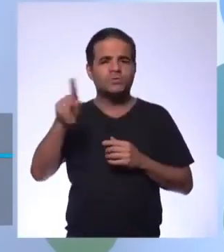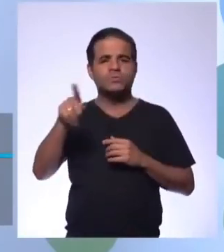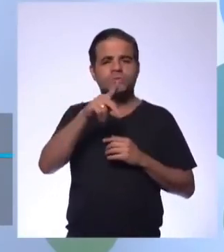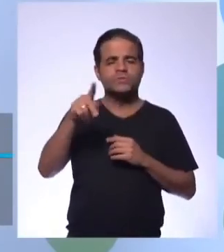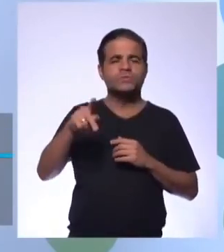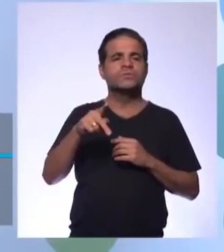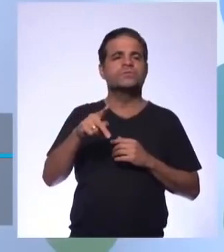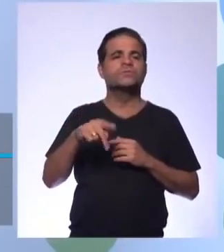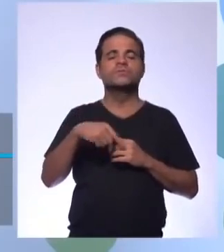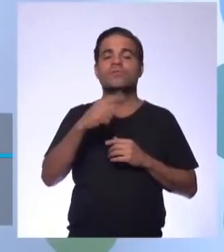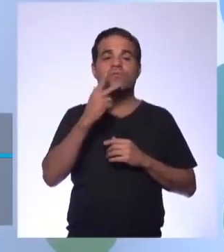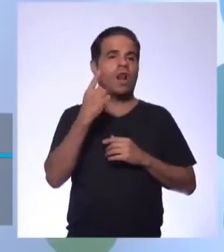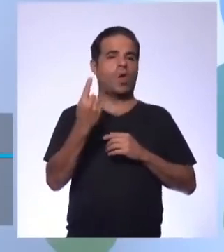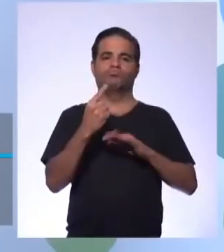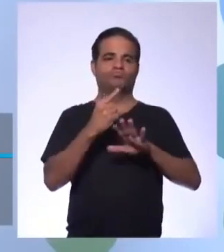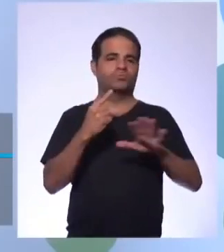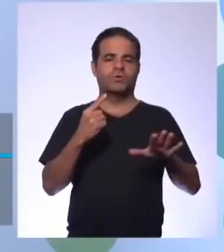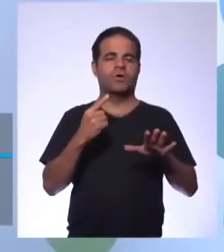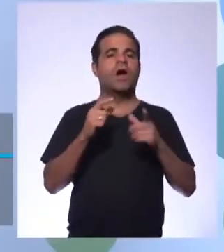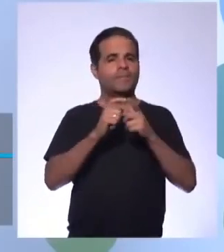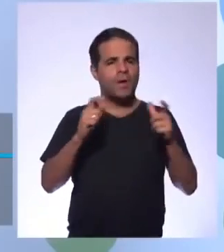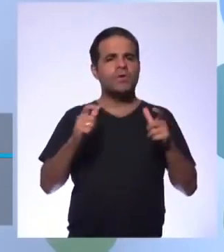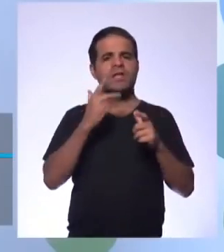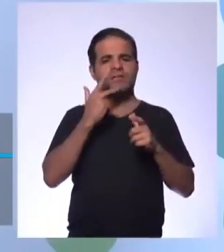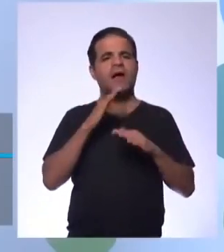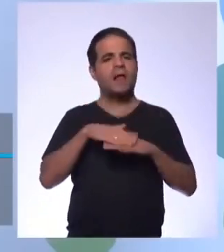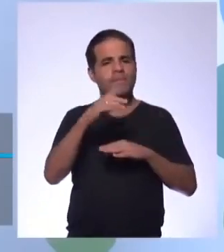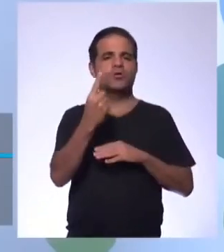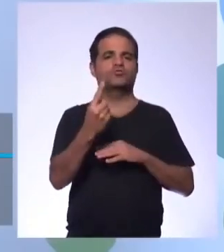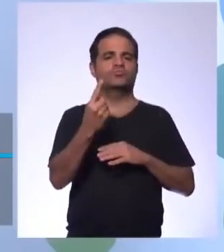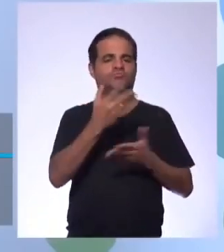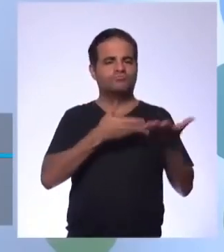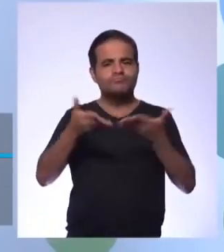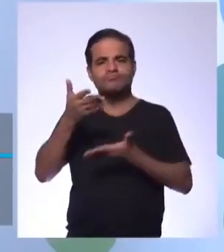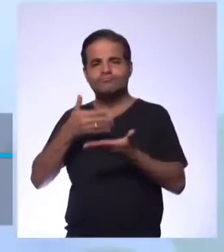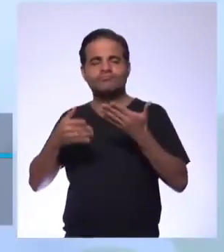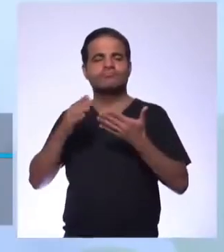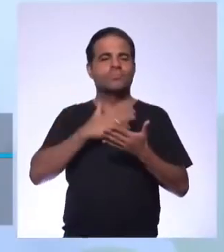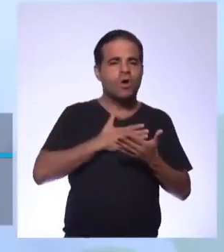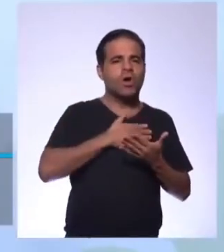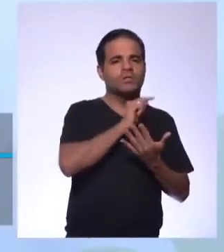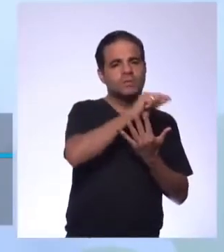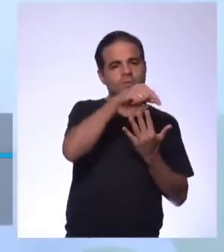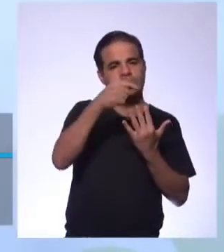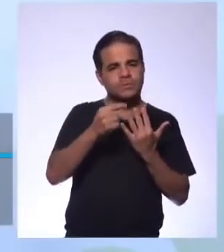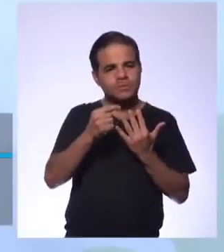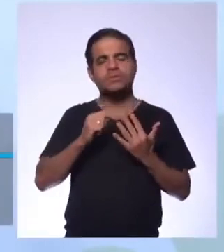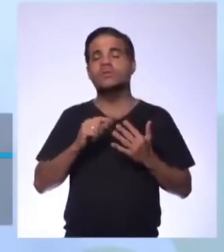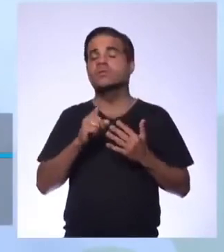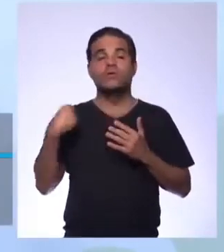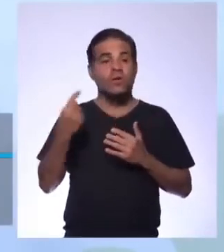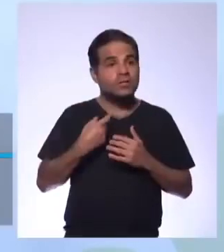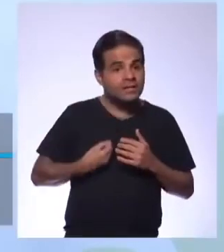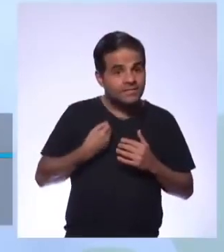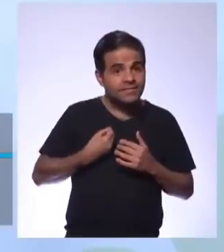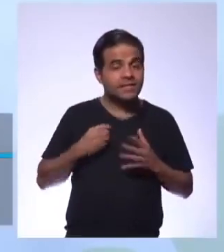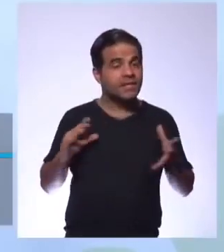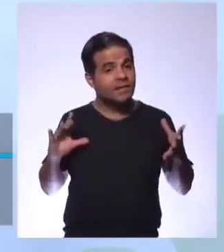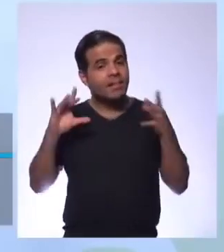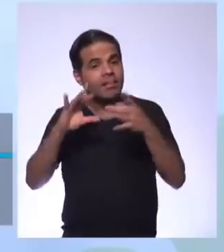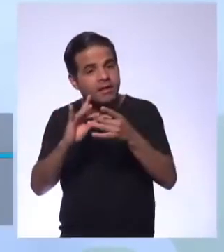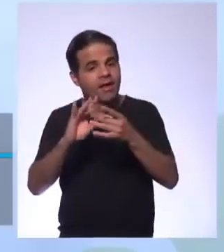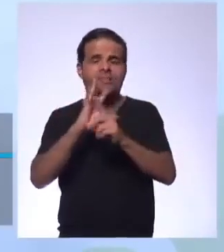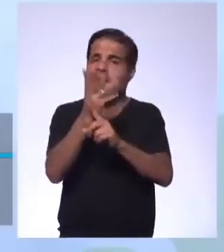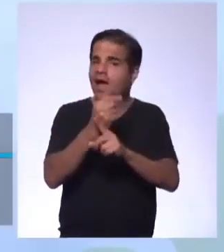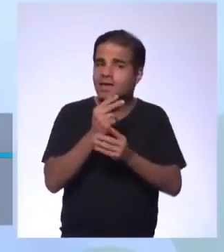professores cita apenas um. Cita sempre mais de um. Isso se é bem relaciona legal, com mais de um, né? Então, quando a gente consegue... Então, a nossa vida tá ligada à